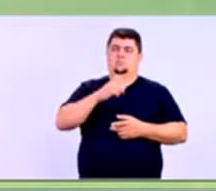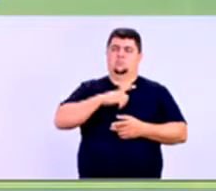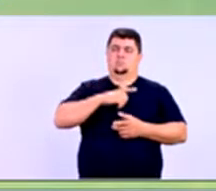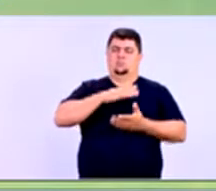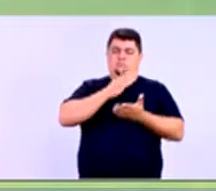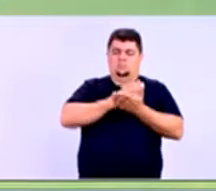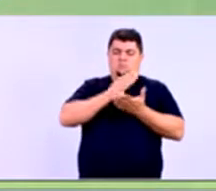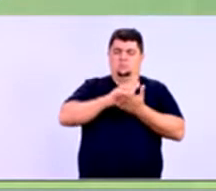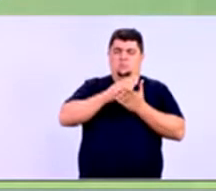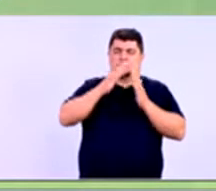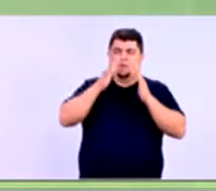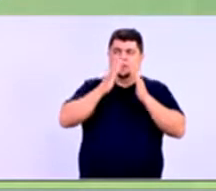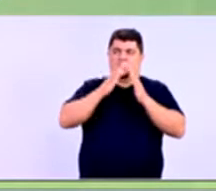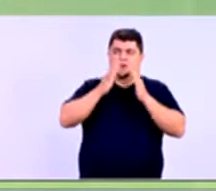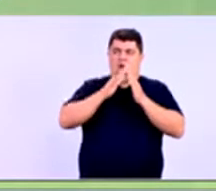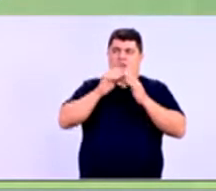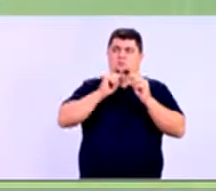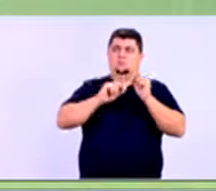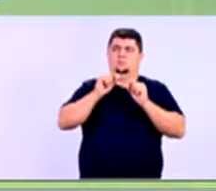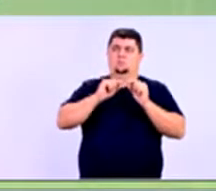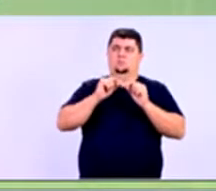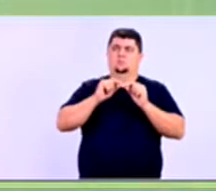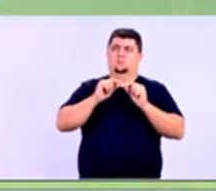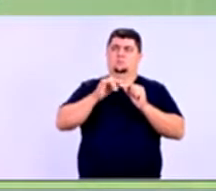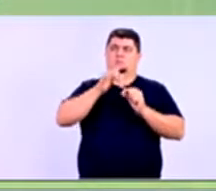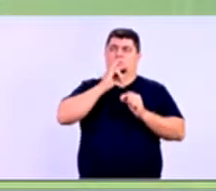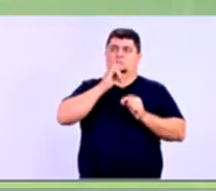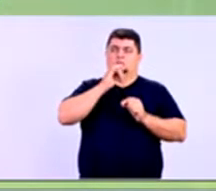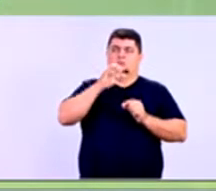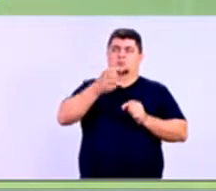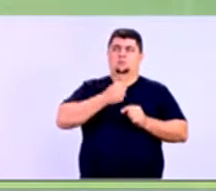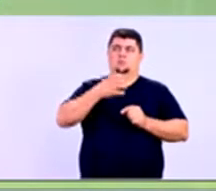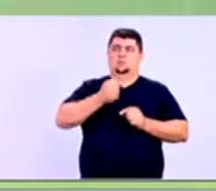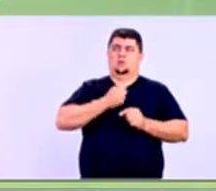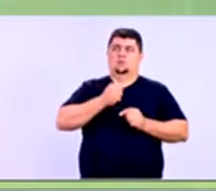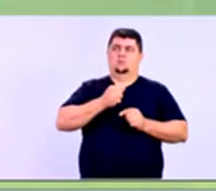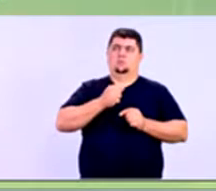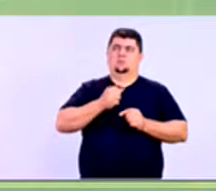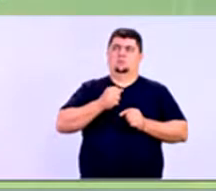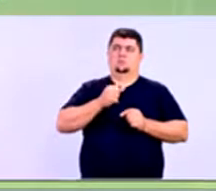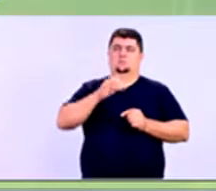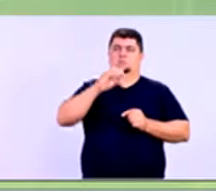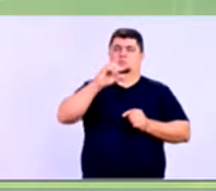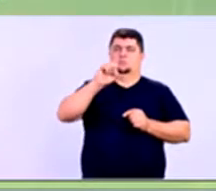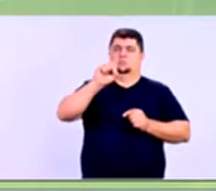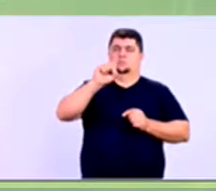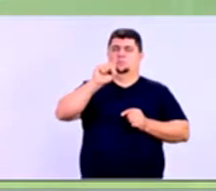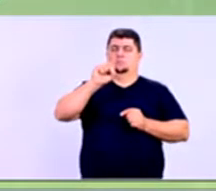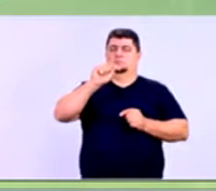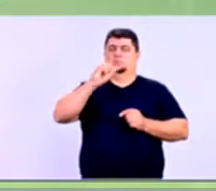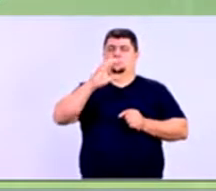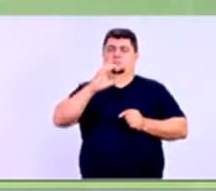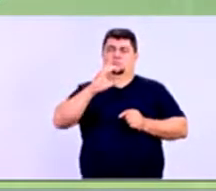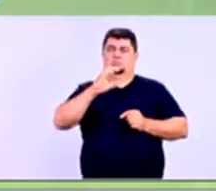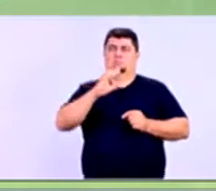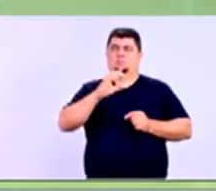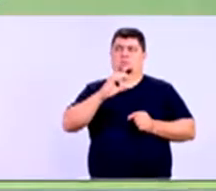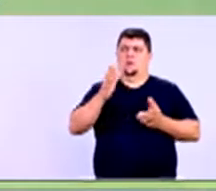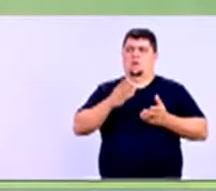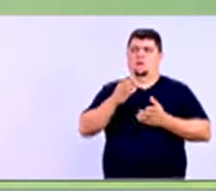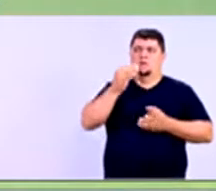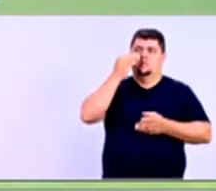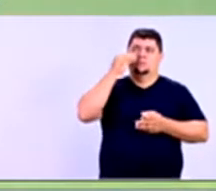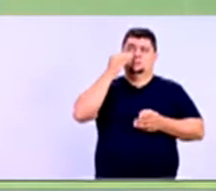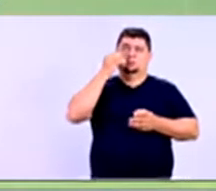financiamento de um imóvel, um exemplo do saque ainda, continuando. Ali eu só estava fazendo passo a passo. Agora, se o período